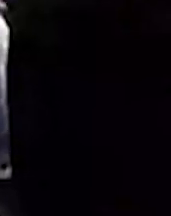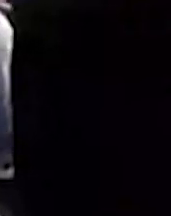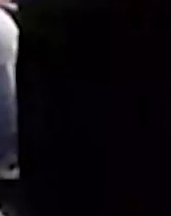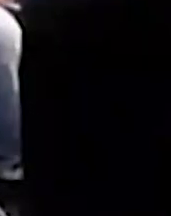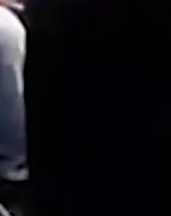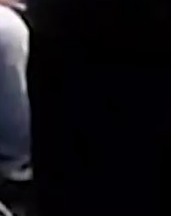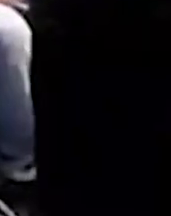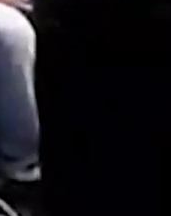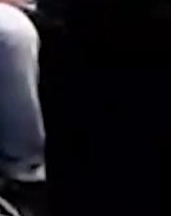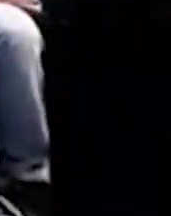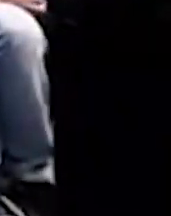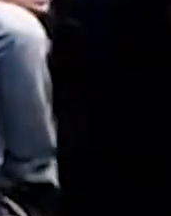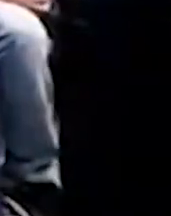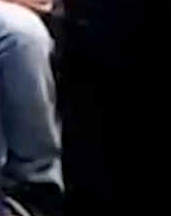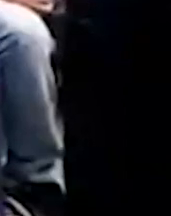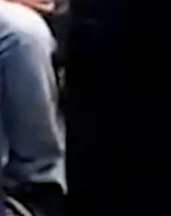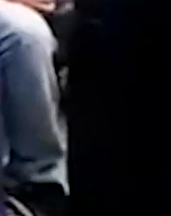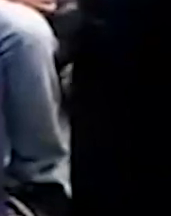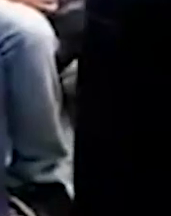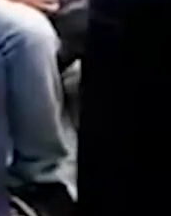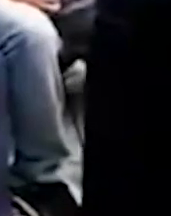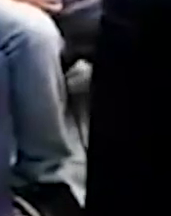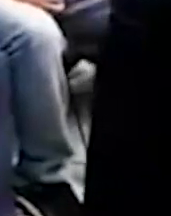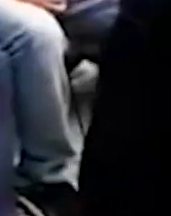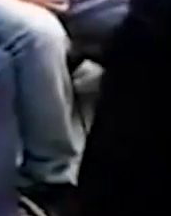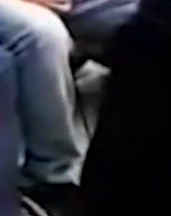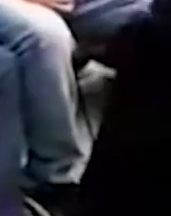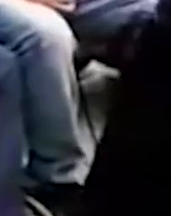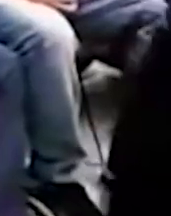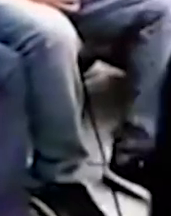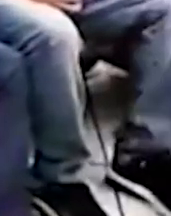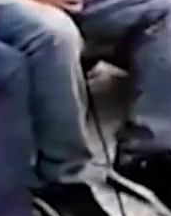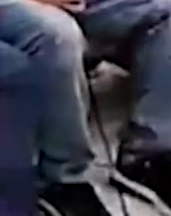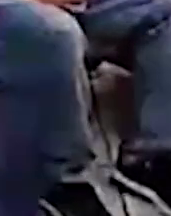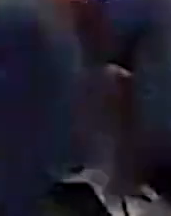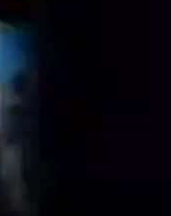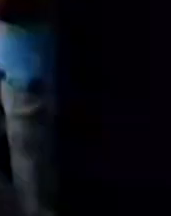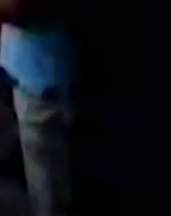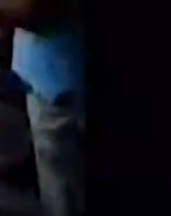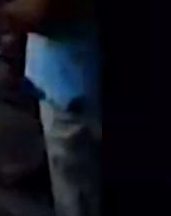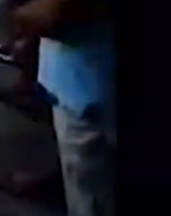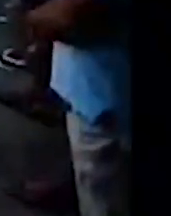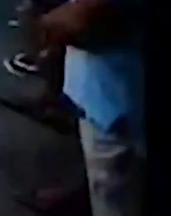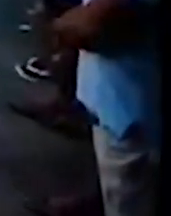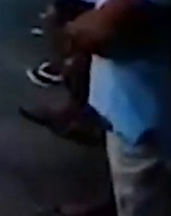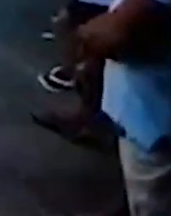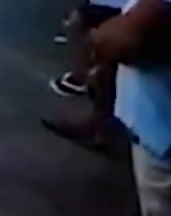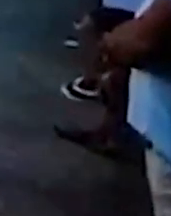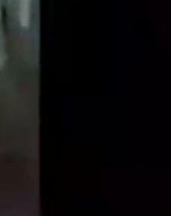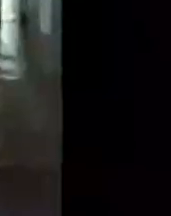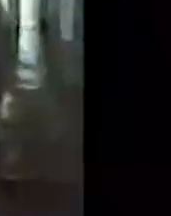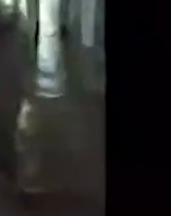Seja você também um voluntário do grupo e leve a palavra de Deus para quem tanto precisa.